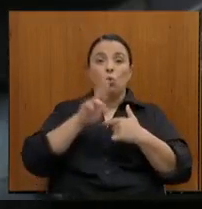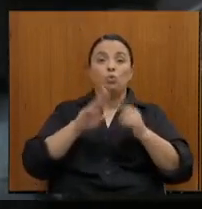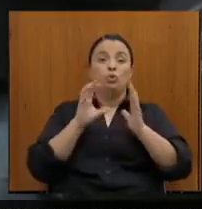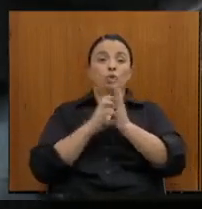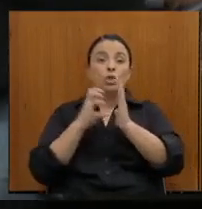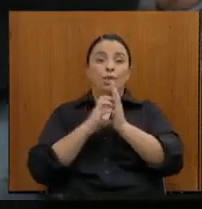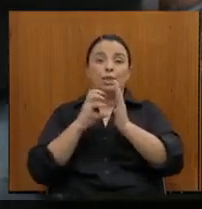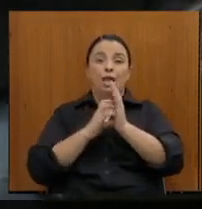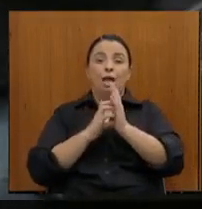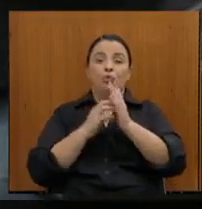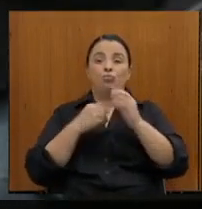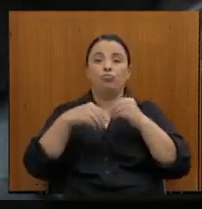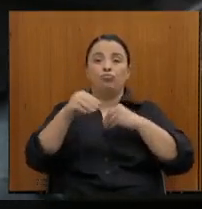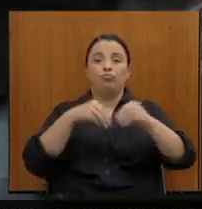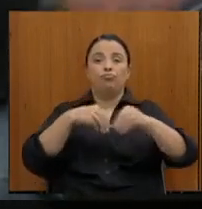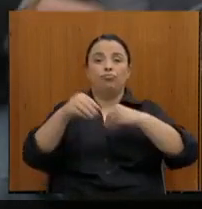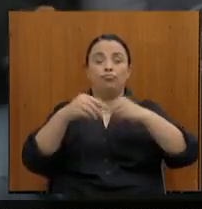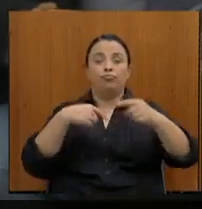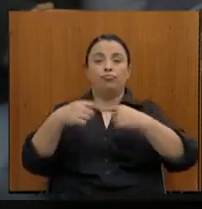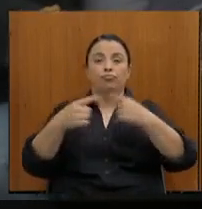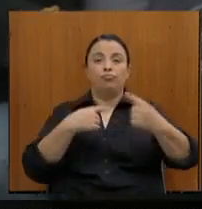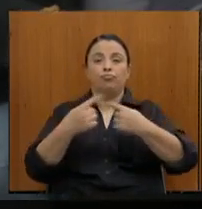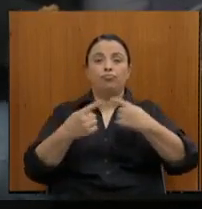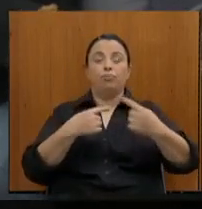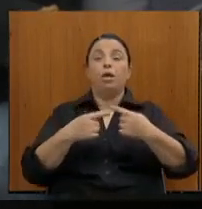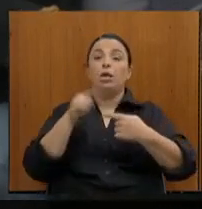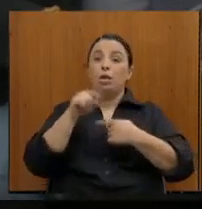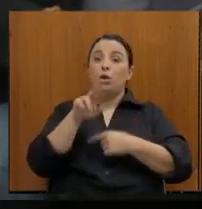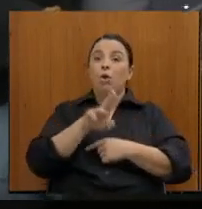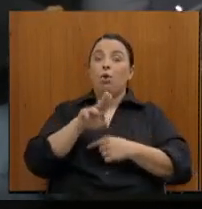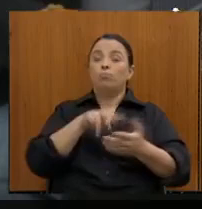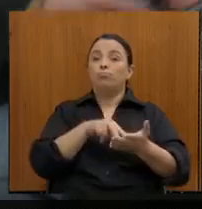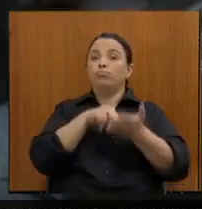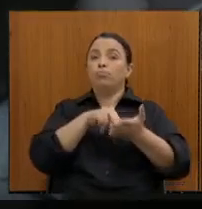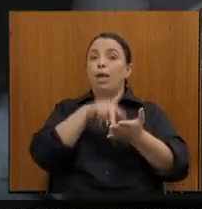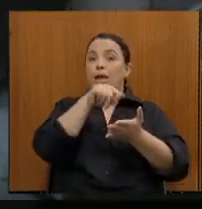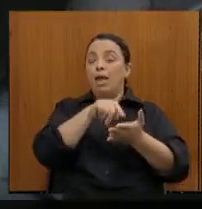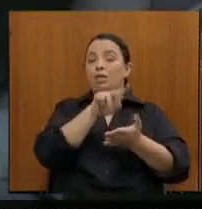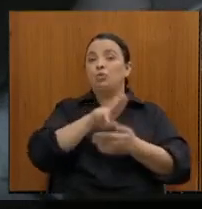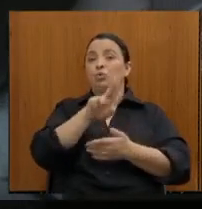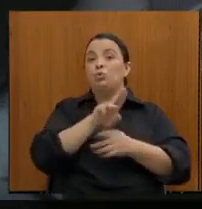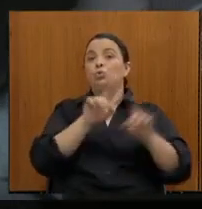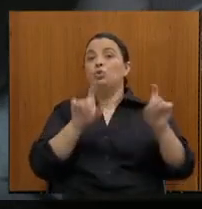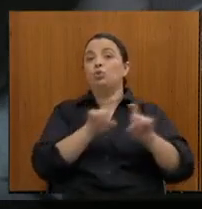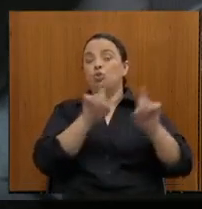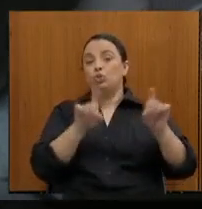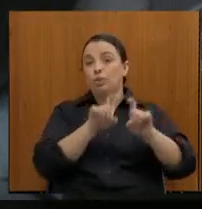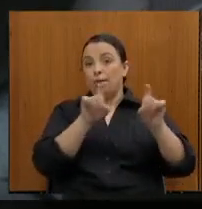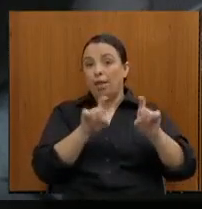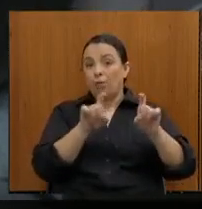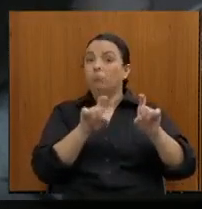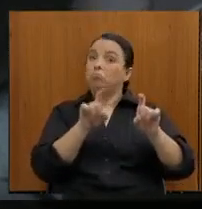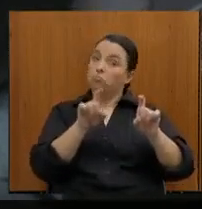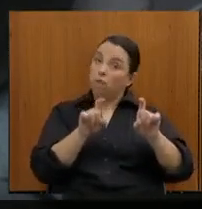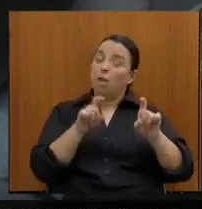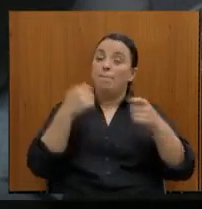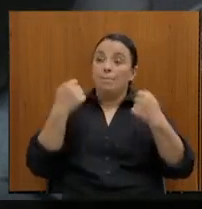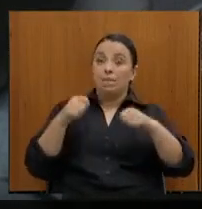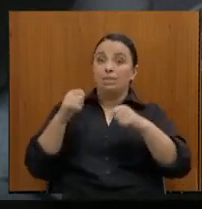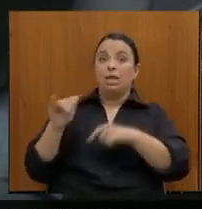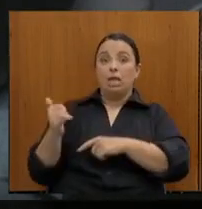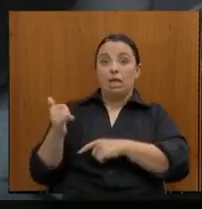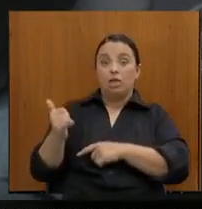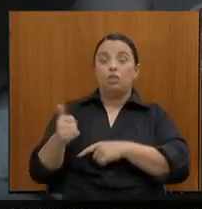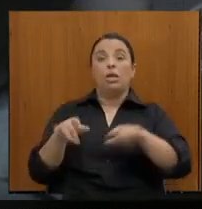sustentam todas essas aplicações digitais que além de elevada demanda energética exigem alta